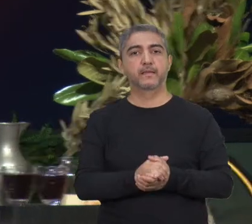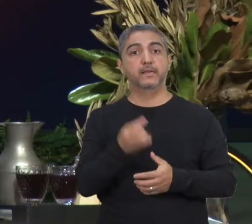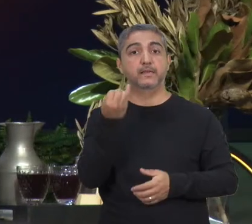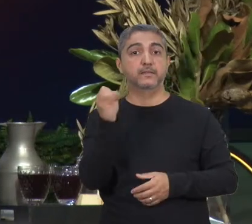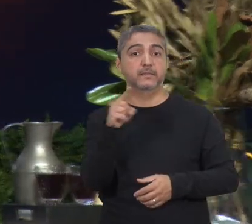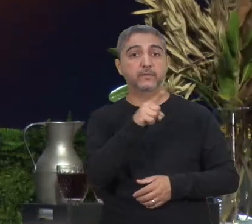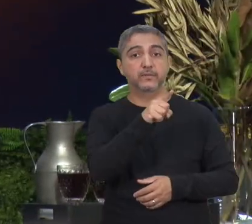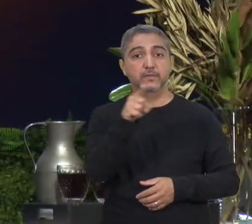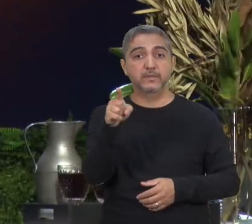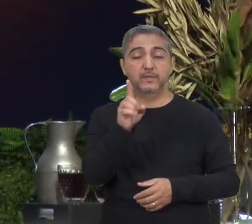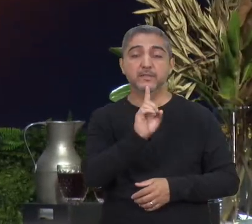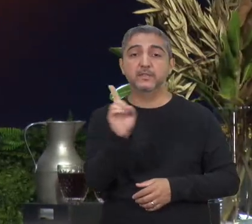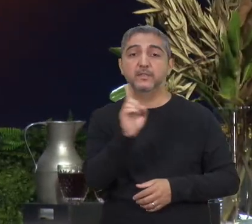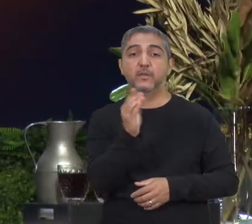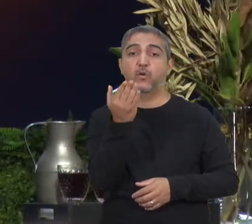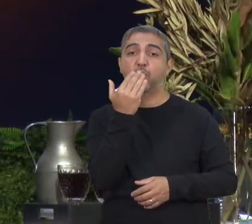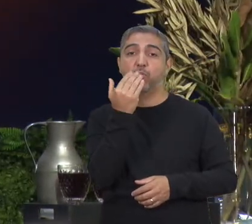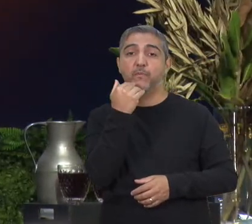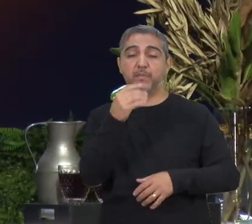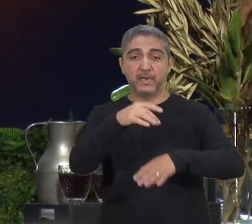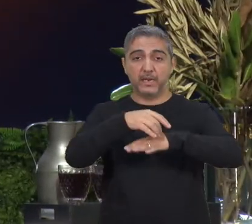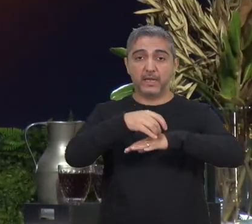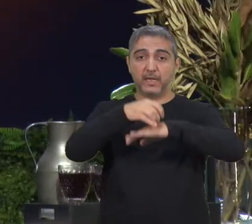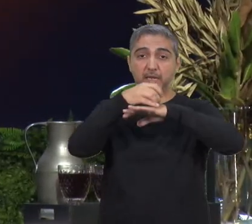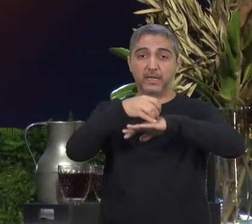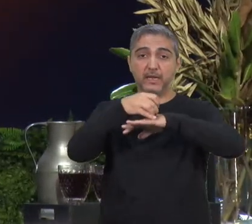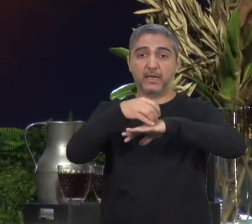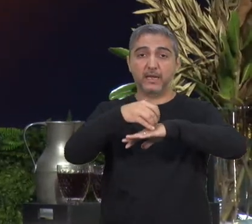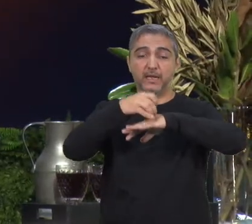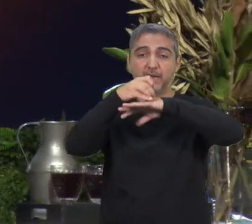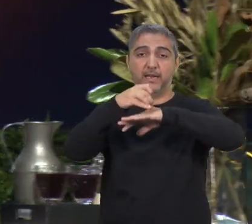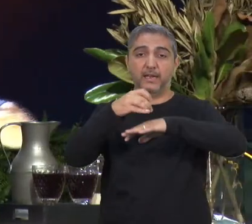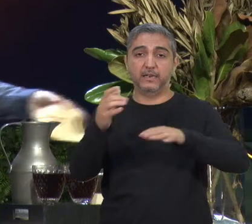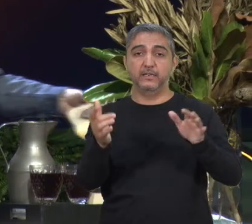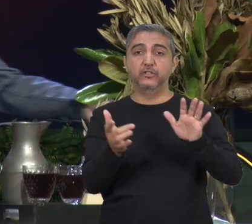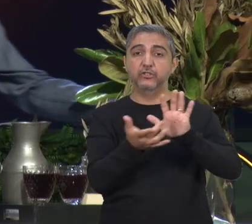a carne do Filho de Deus representada pelo pão,